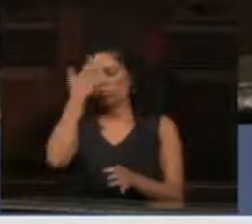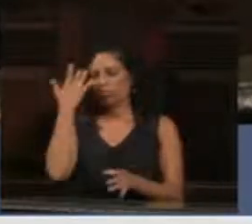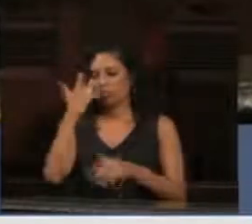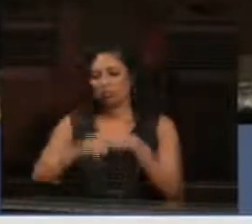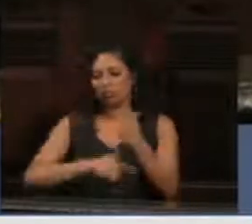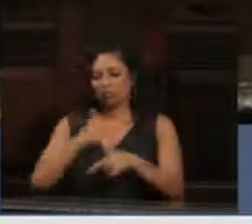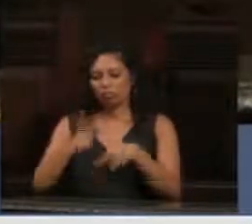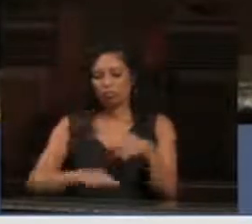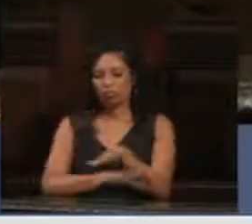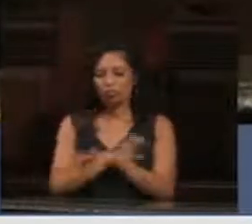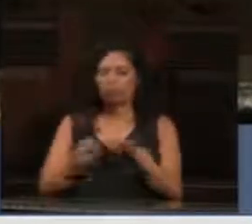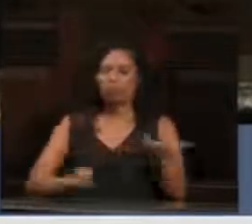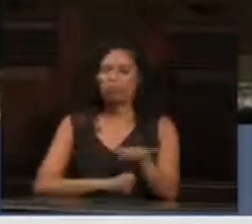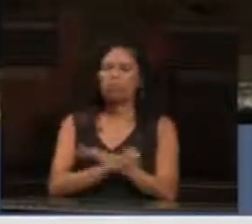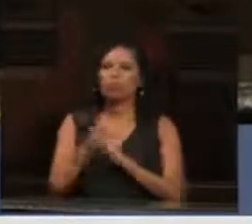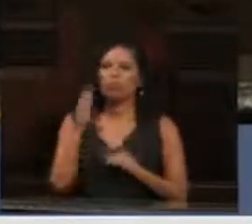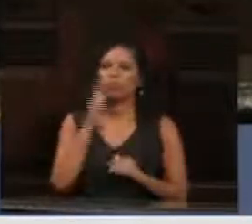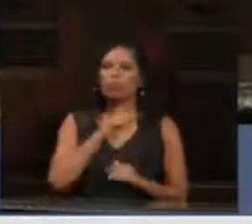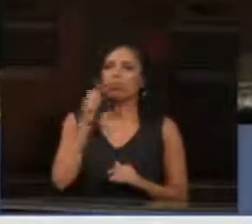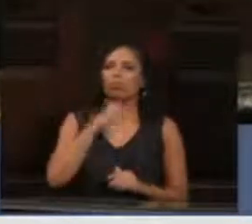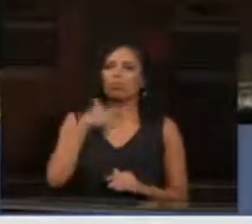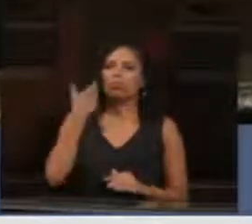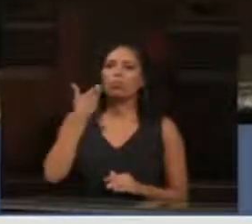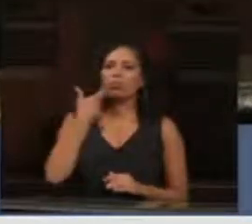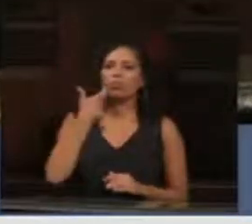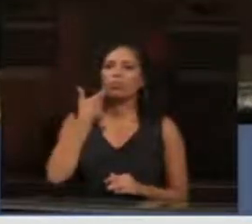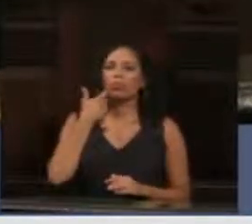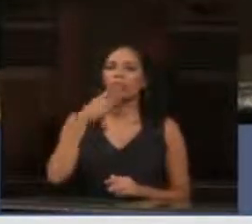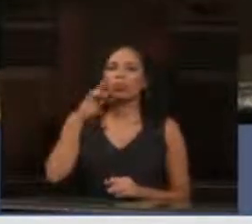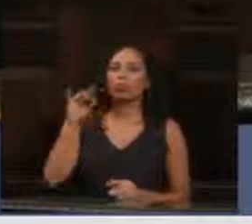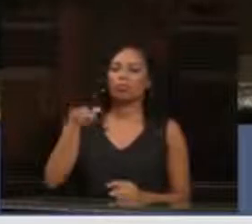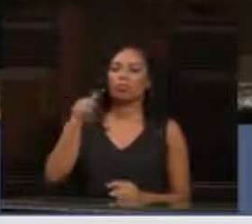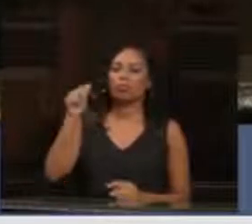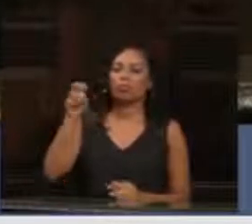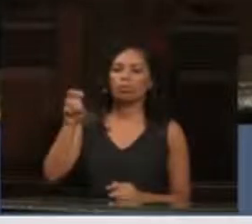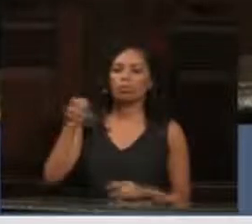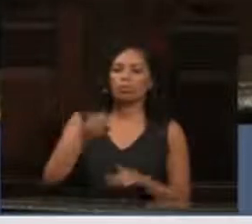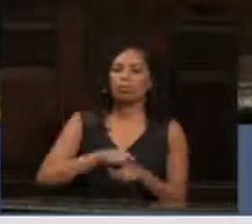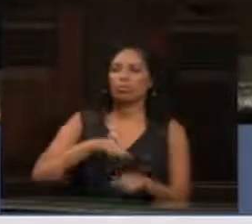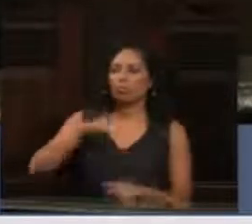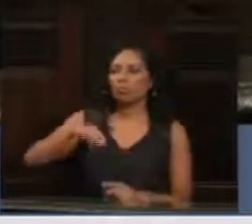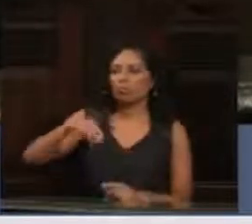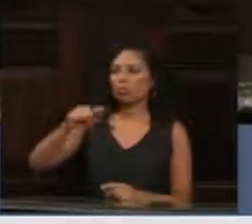da SEDAI na sexta-feira, 15 de março,